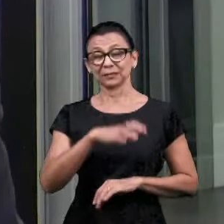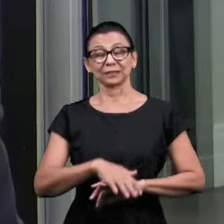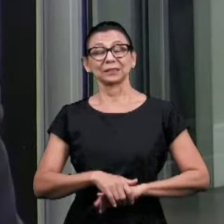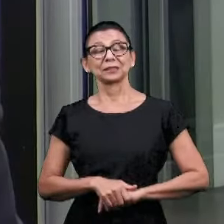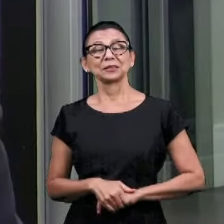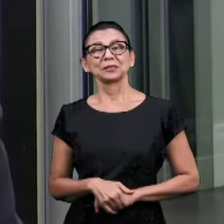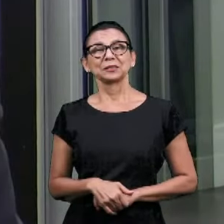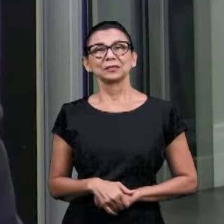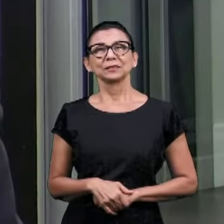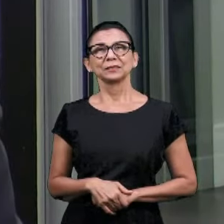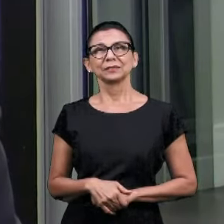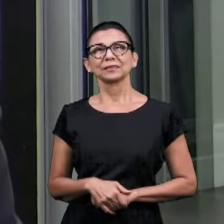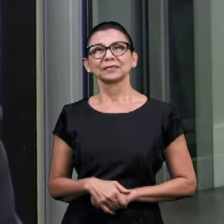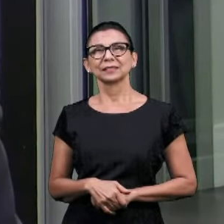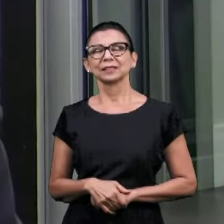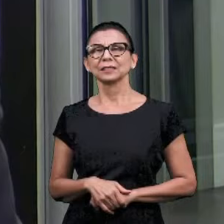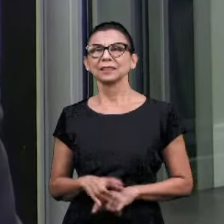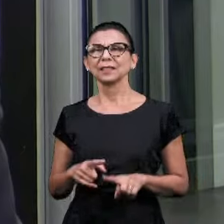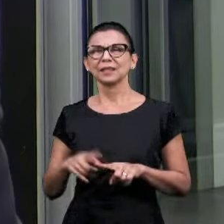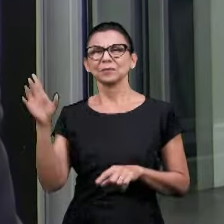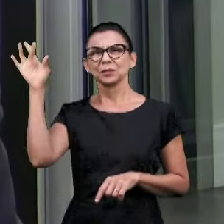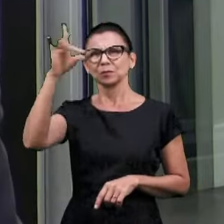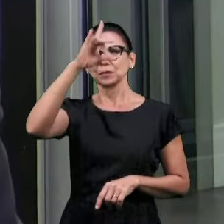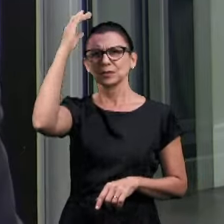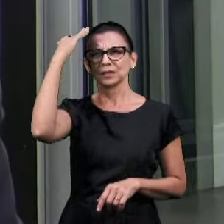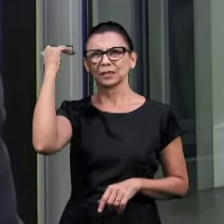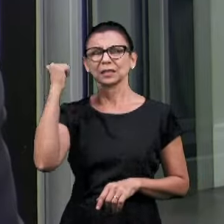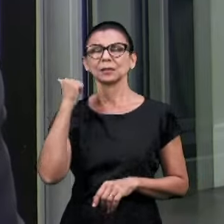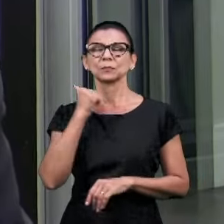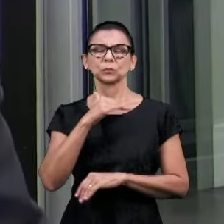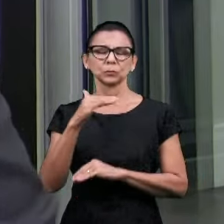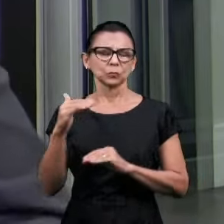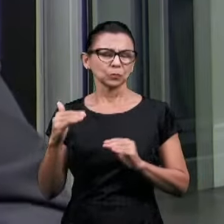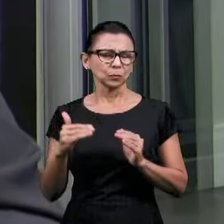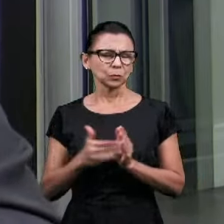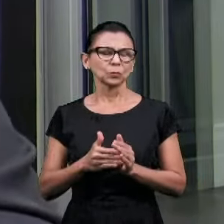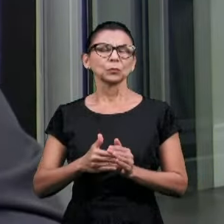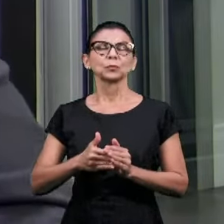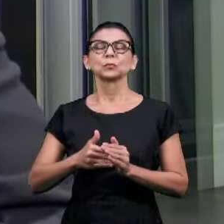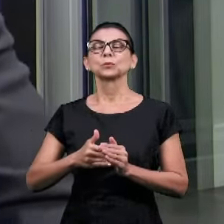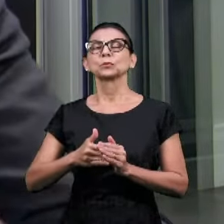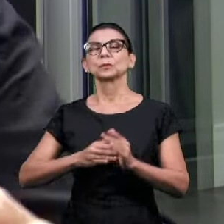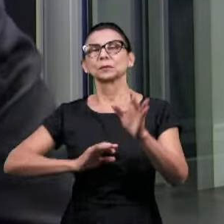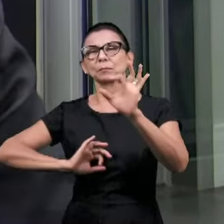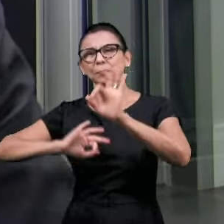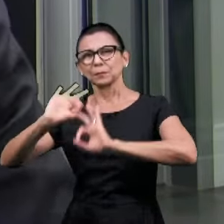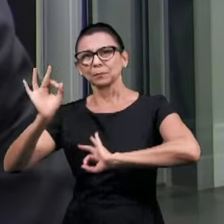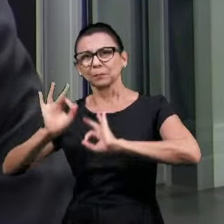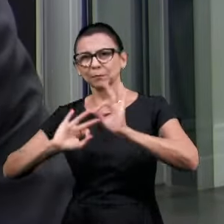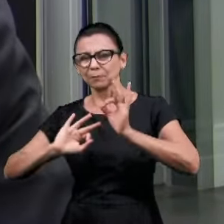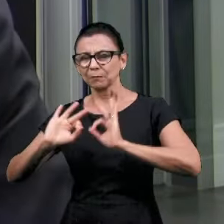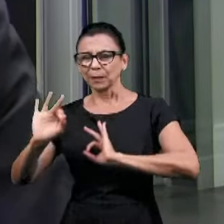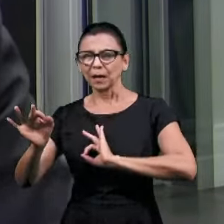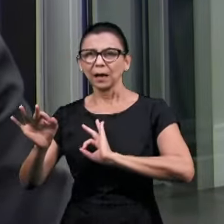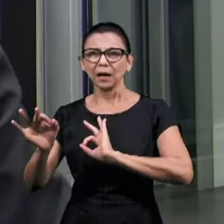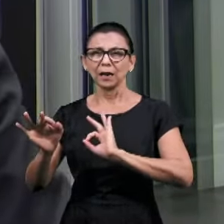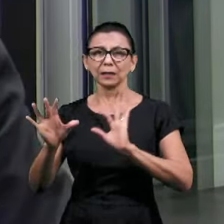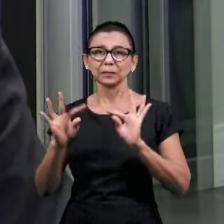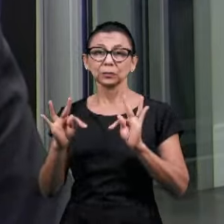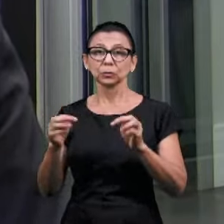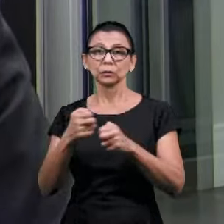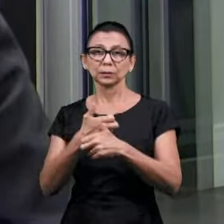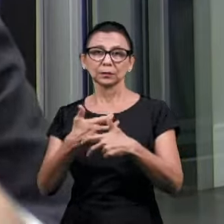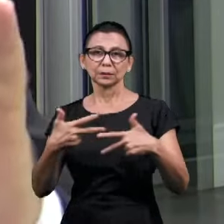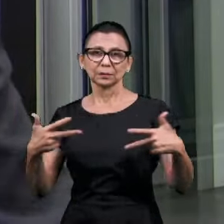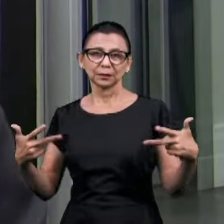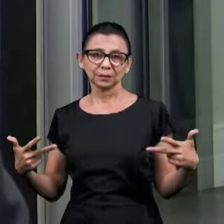Mas o Espírito Santo, ele sabe verdade. De todas as coisas, né? E ele prepara, ele, né, opera para que tudo seja,